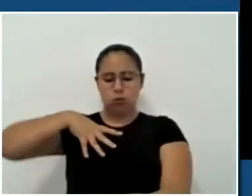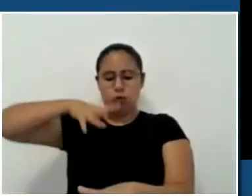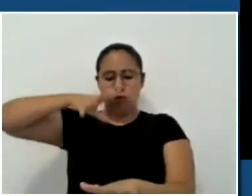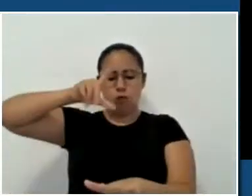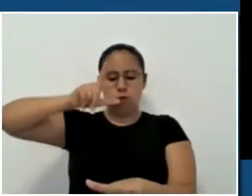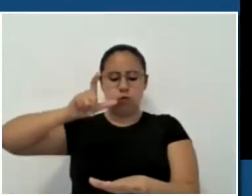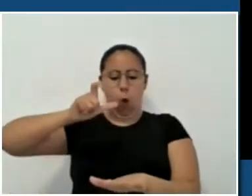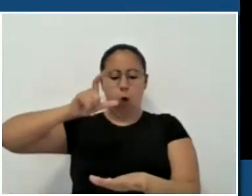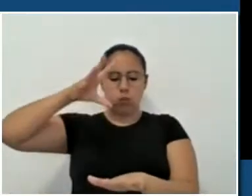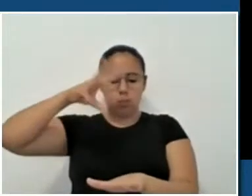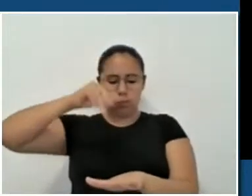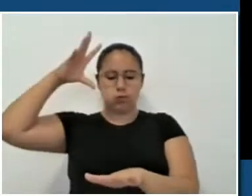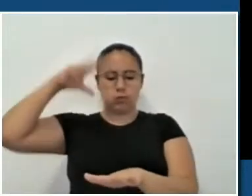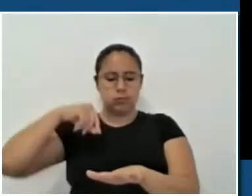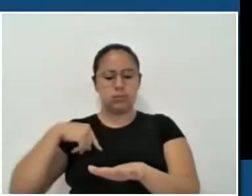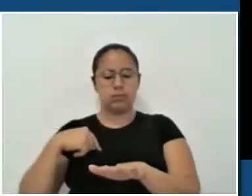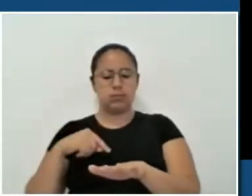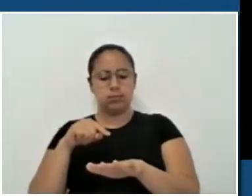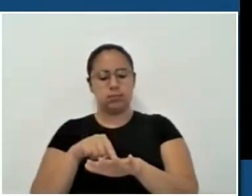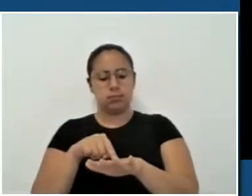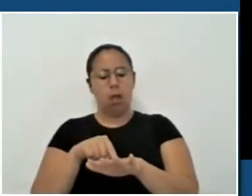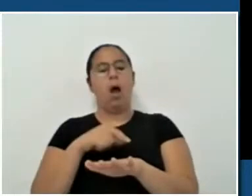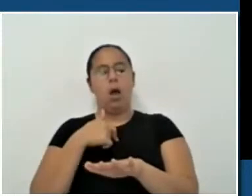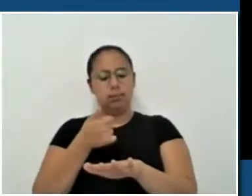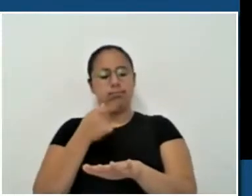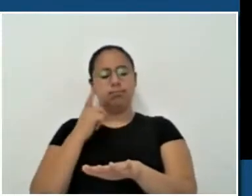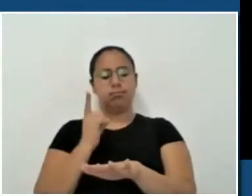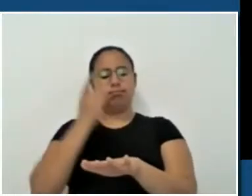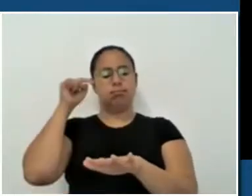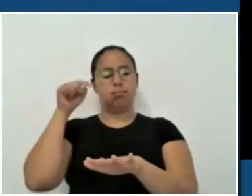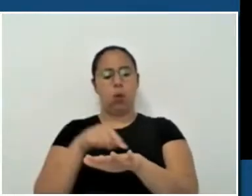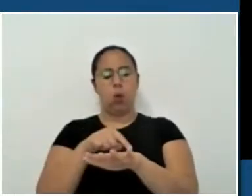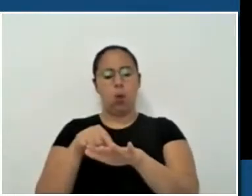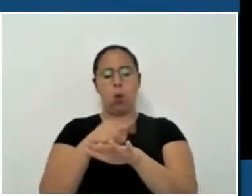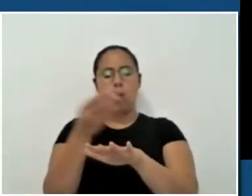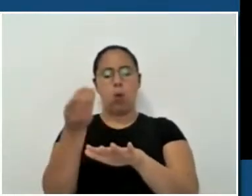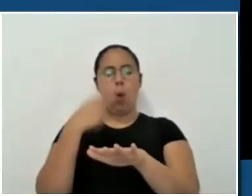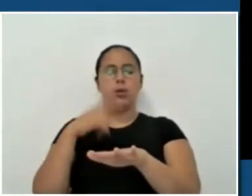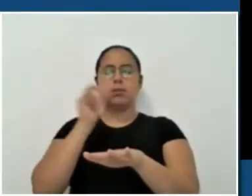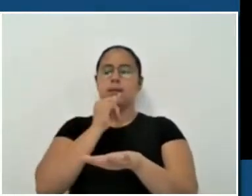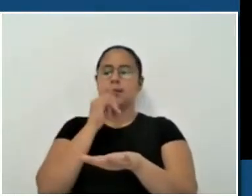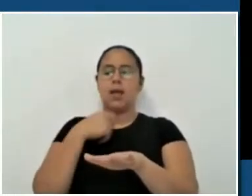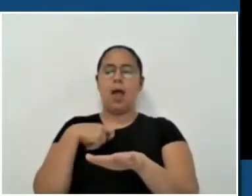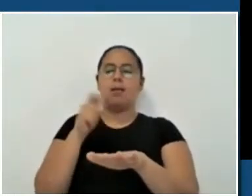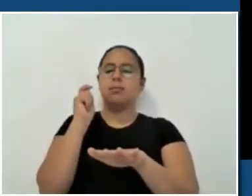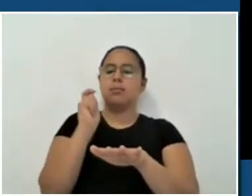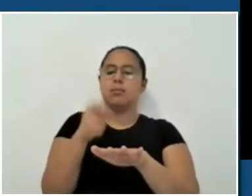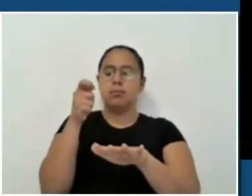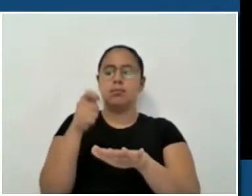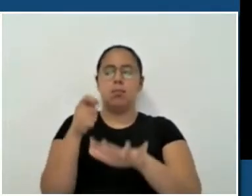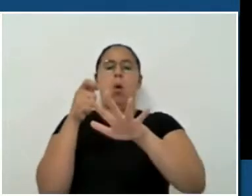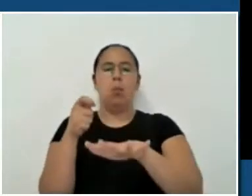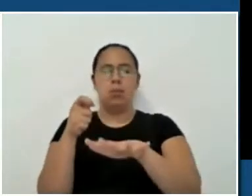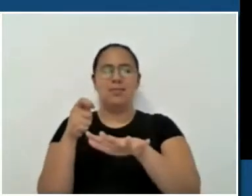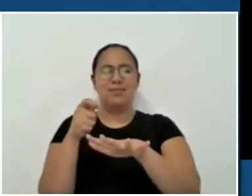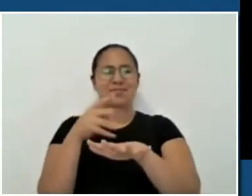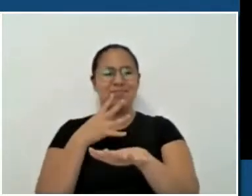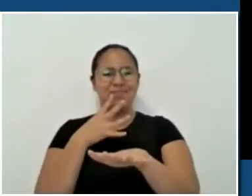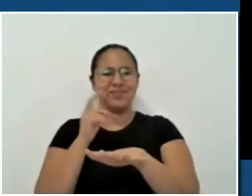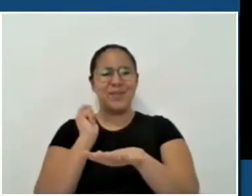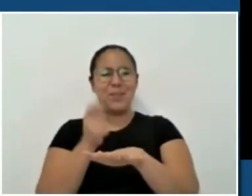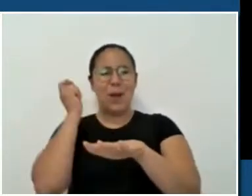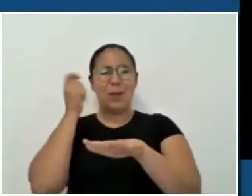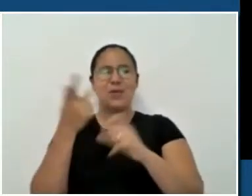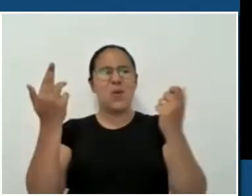bato uma, ele não bate. Esse é um exemplo. Então, ele tem que inibir o comportamento mais provável. E você tinha, nos pacientes com TEA